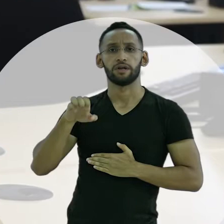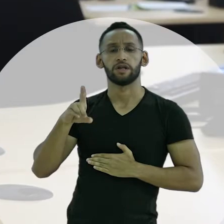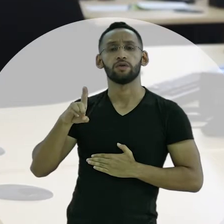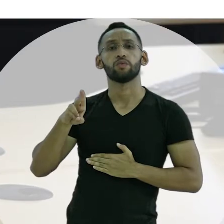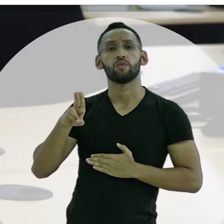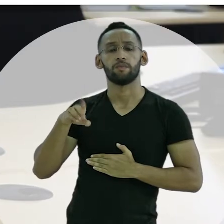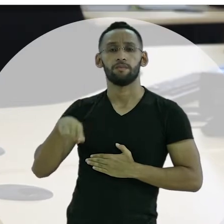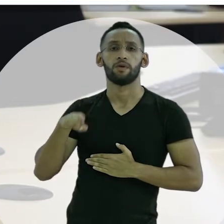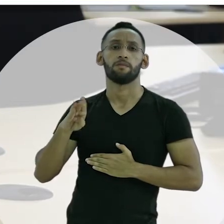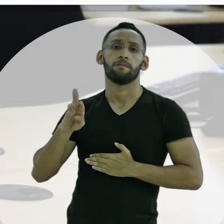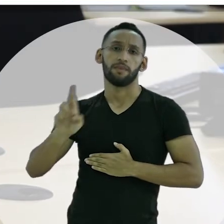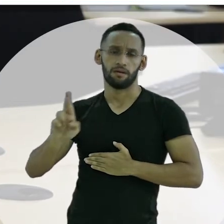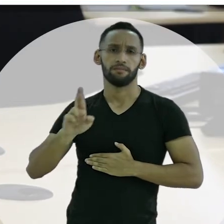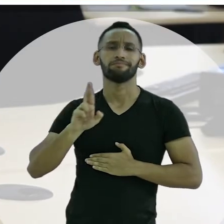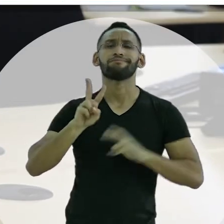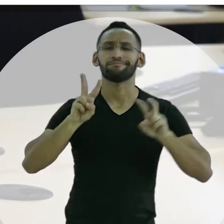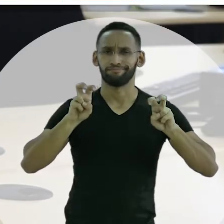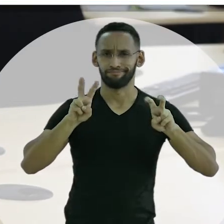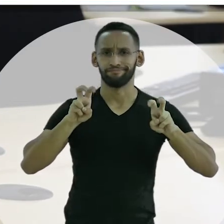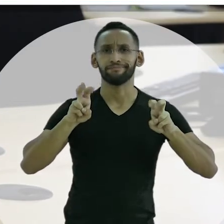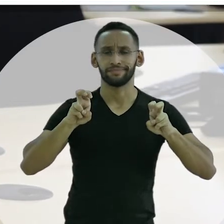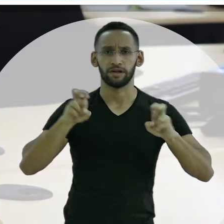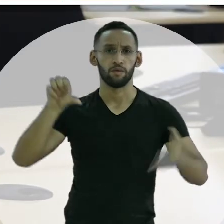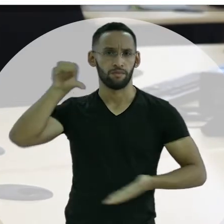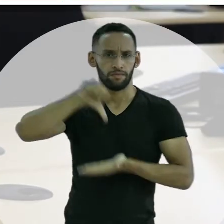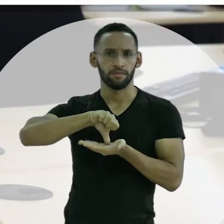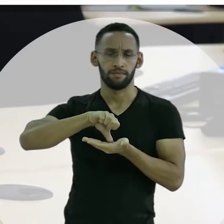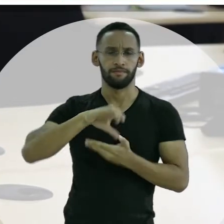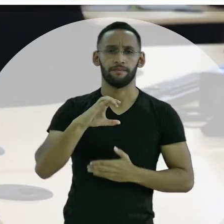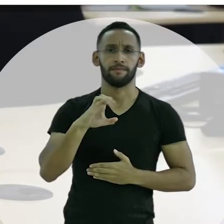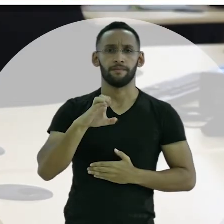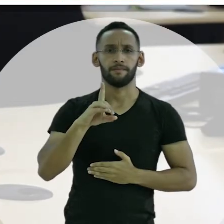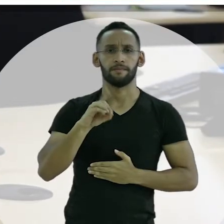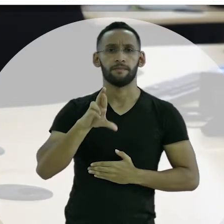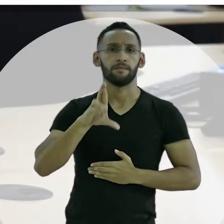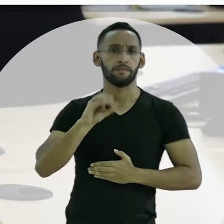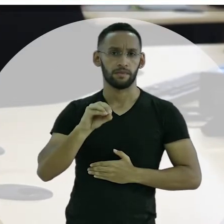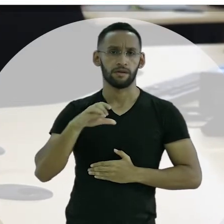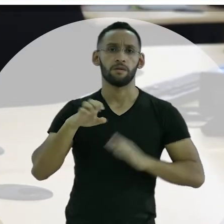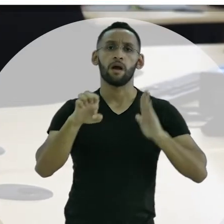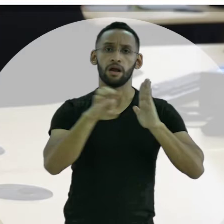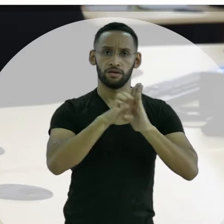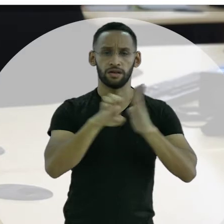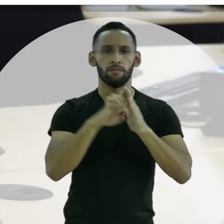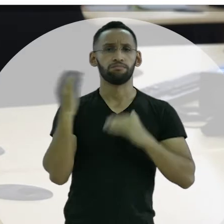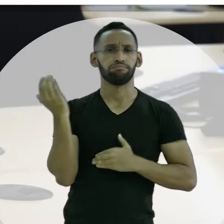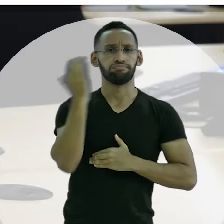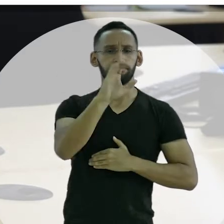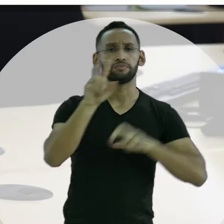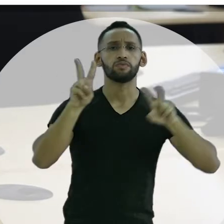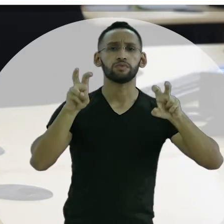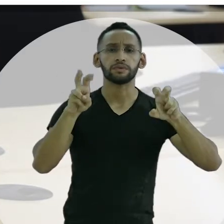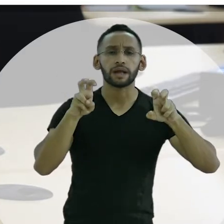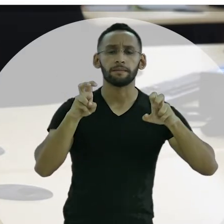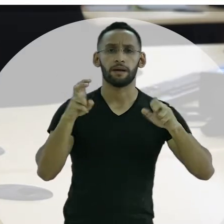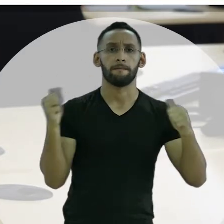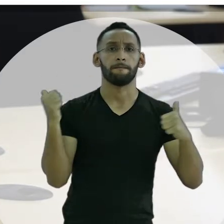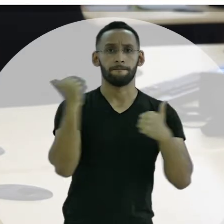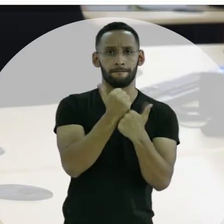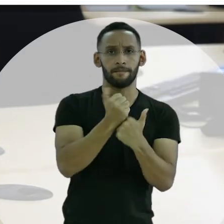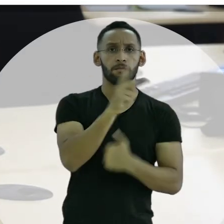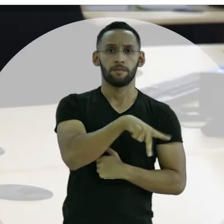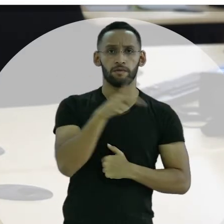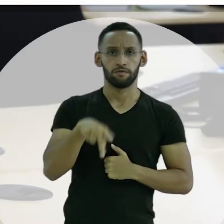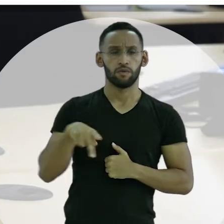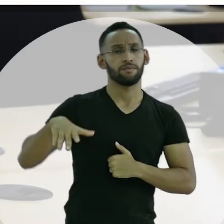qseleção.ifce.edu.br. E para fechar, a gente informa que o campus de Cedro publicou o edital de processo seletivo para